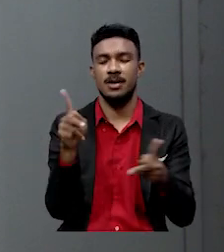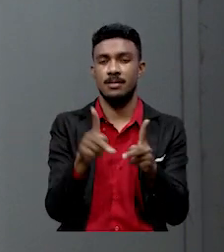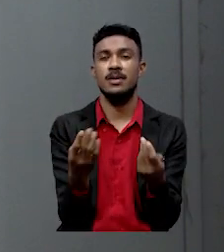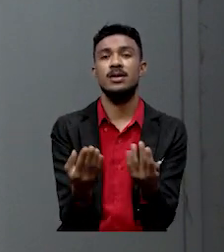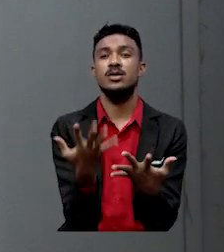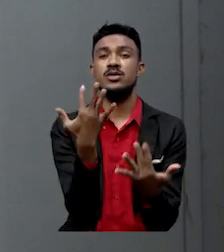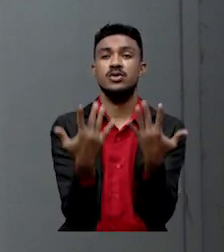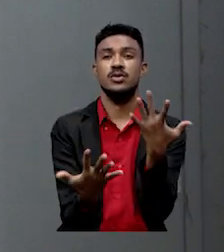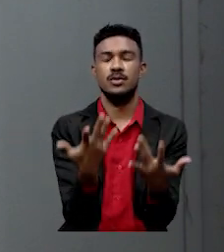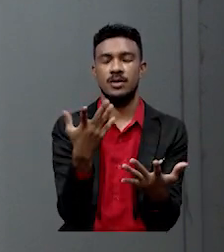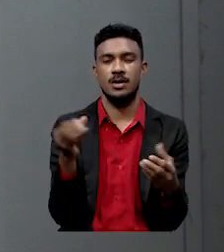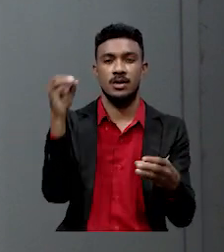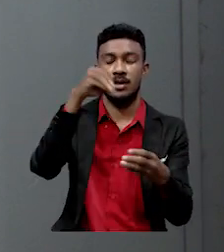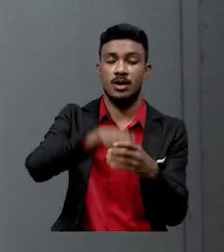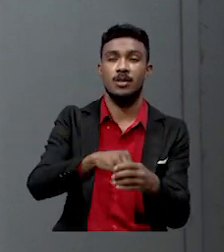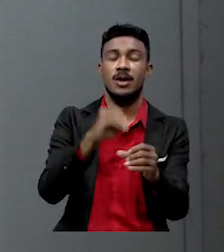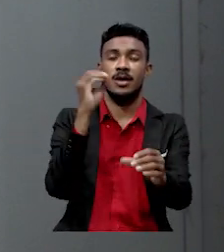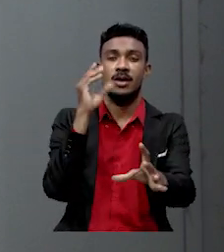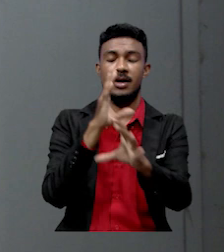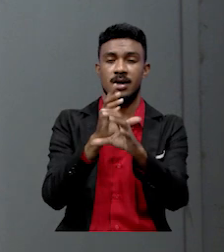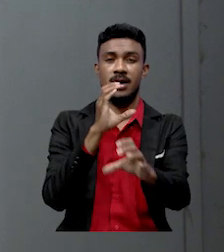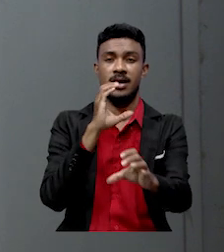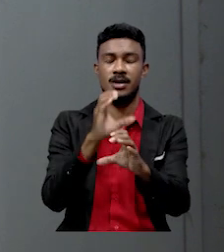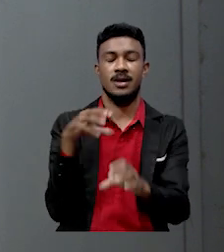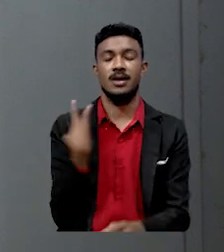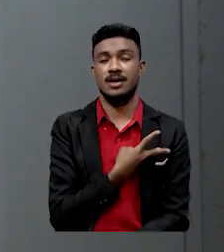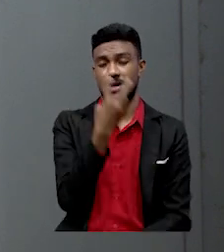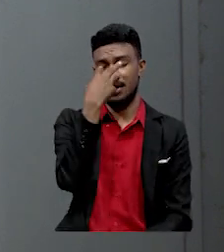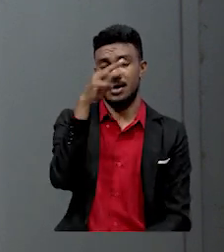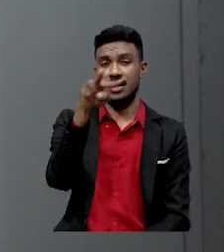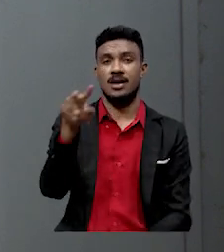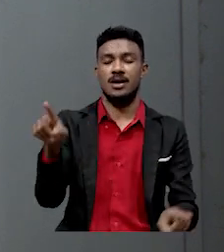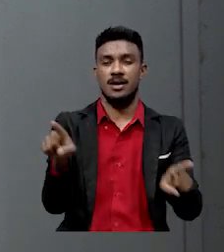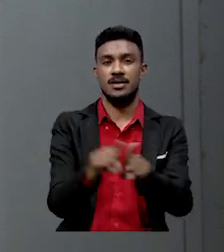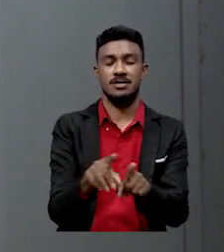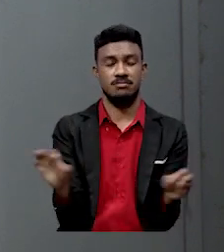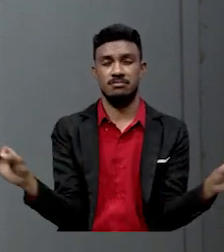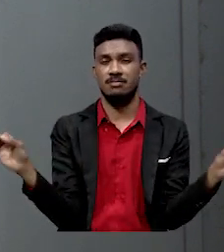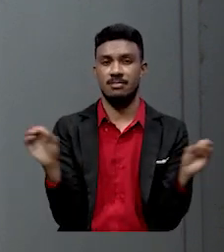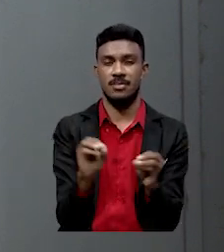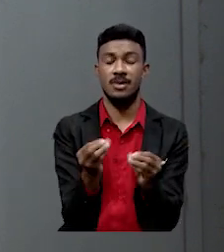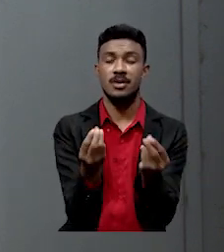iha careta hirat ne. Quer dizer que tahare hane san ladun